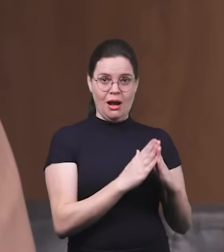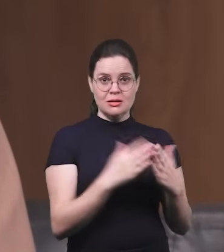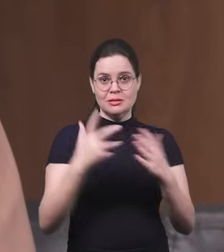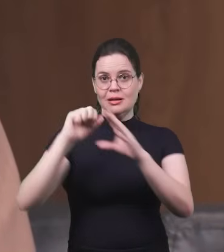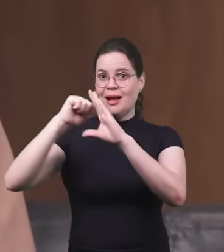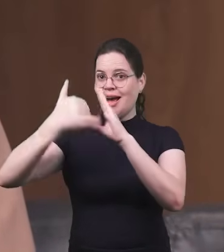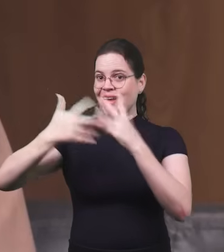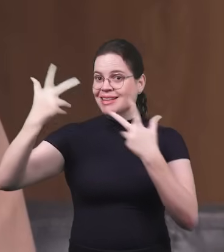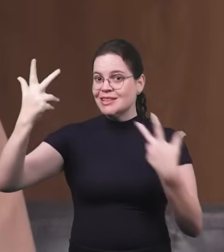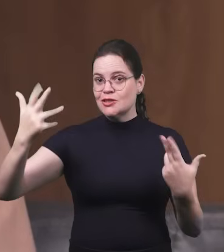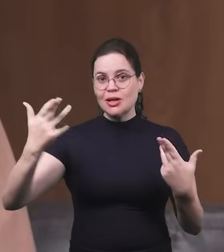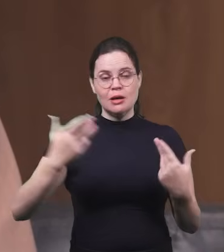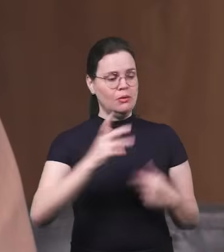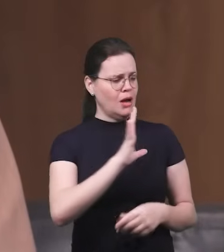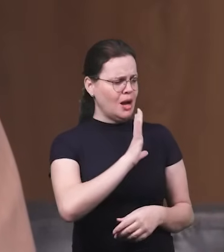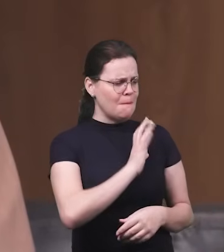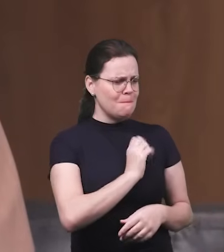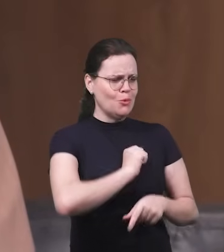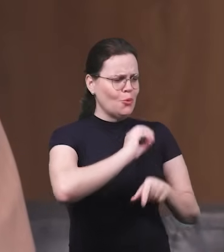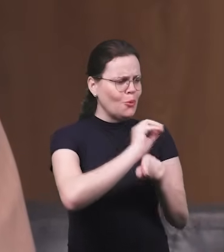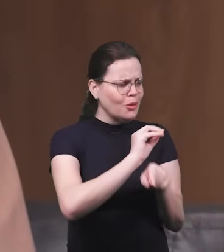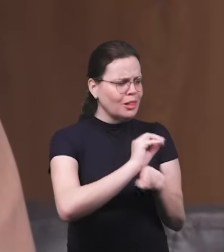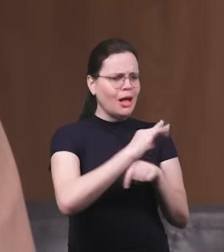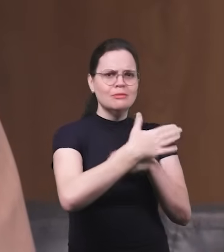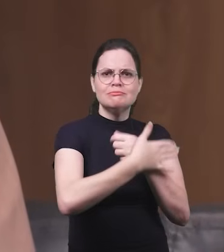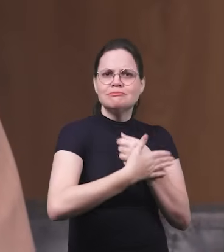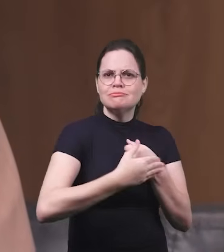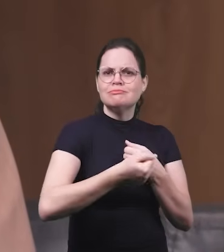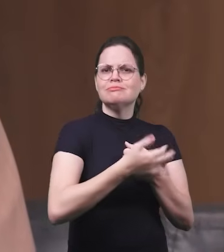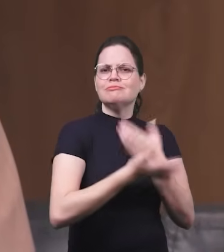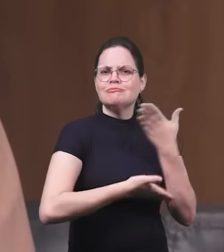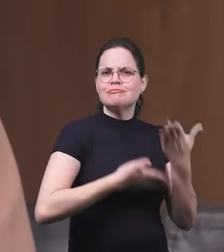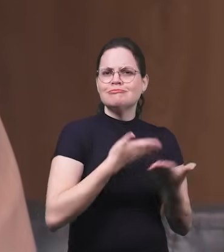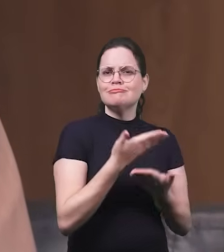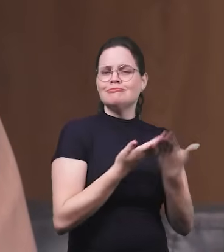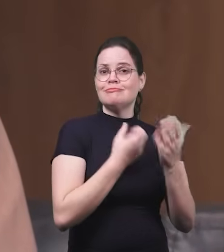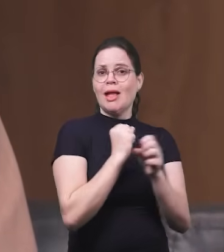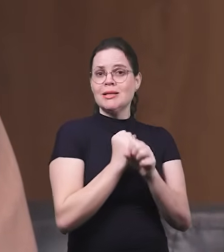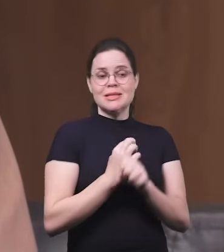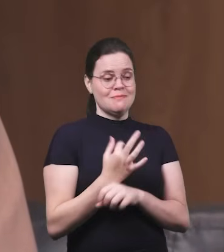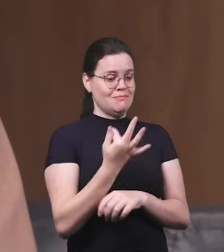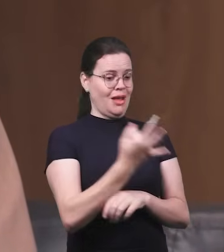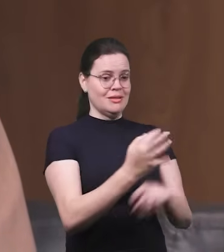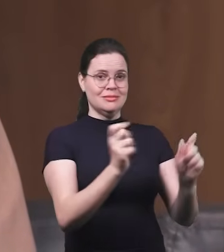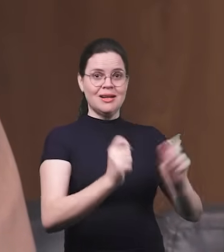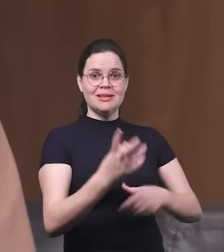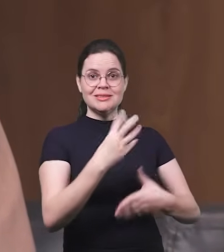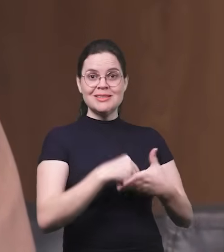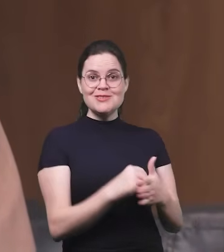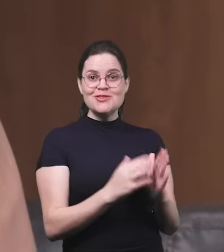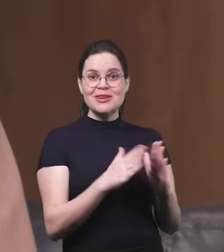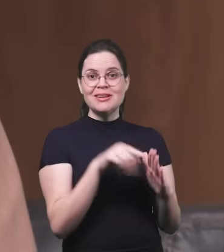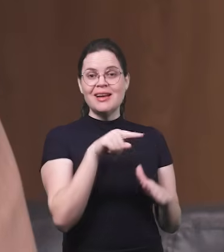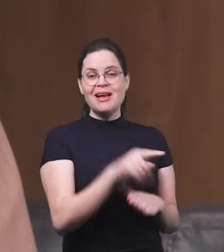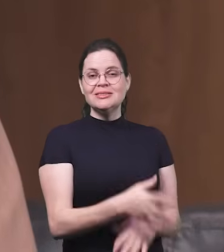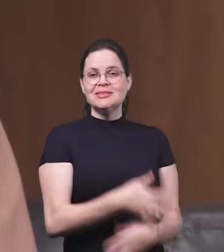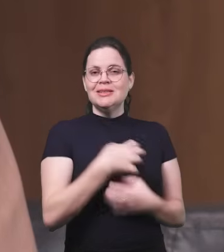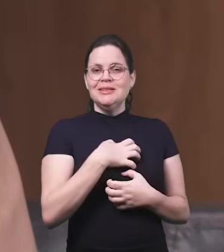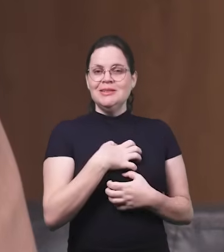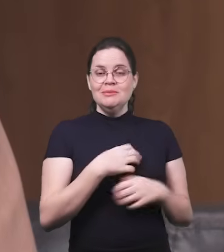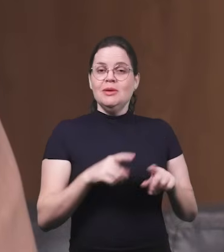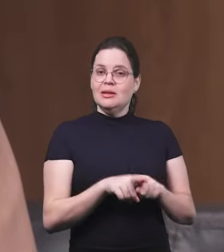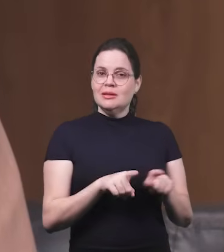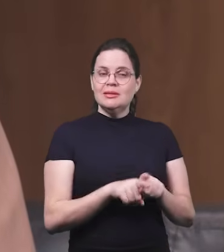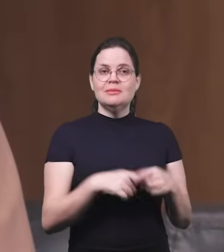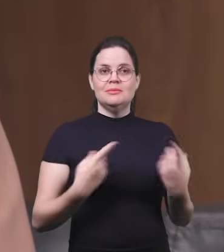o amor, o cuidado, o zelo, a esperança de vida, não é? Que traz esse